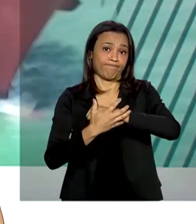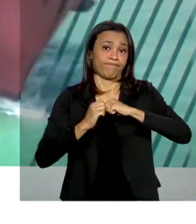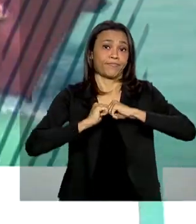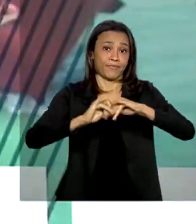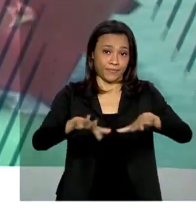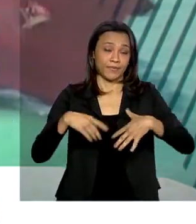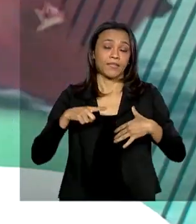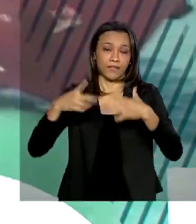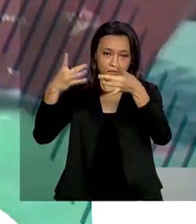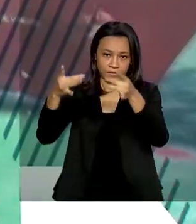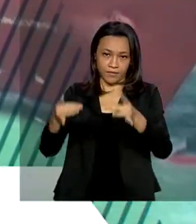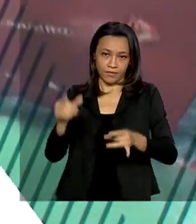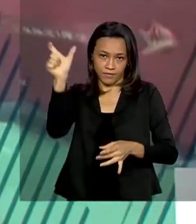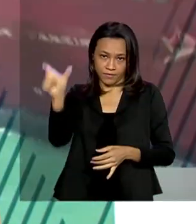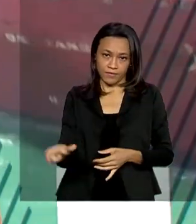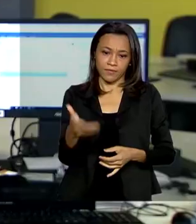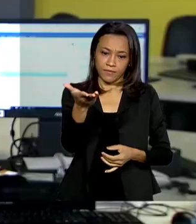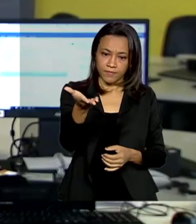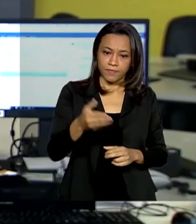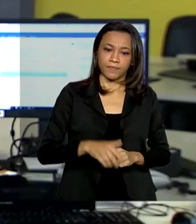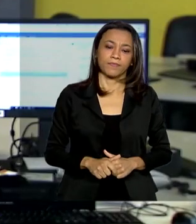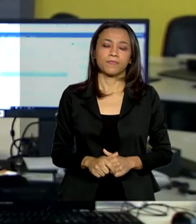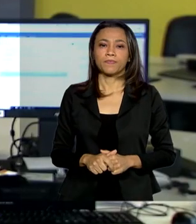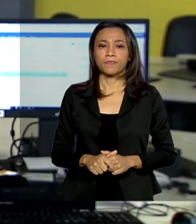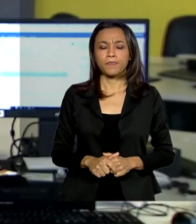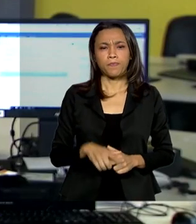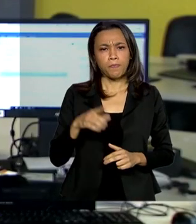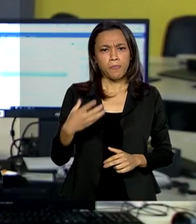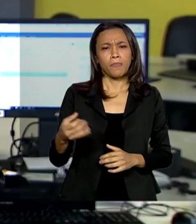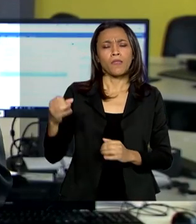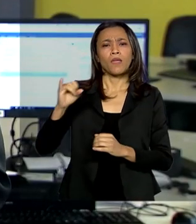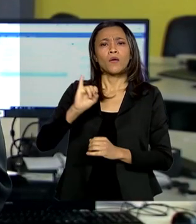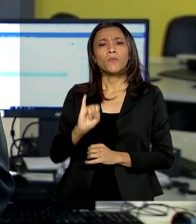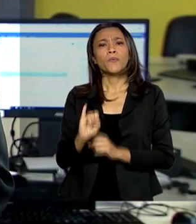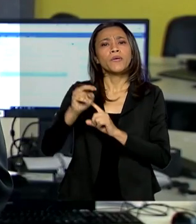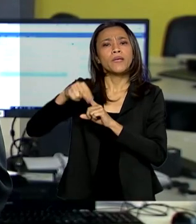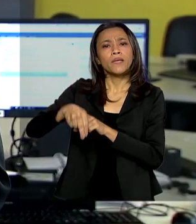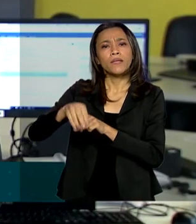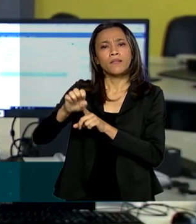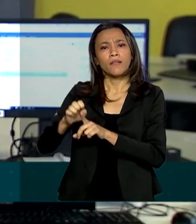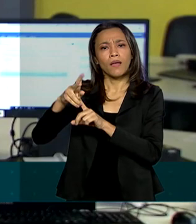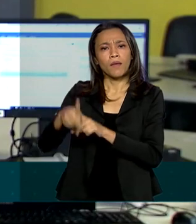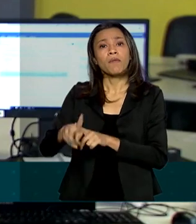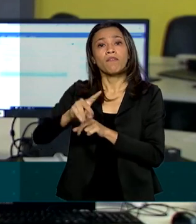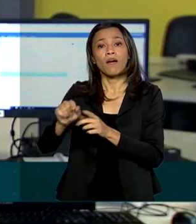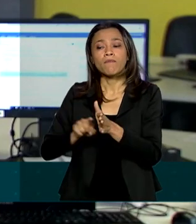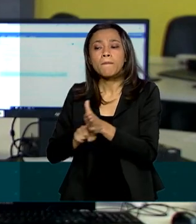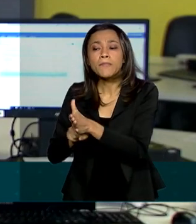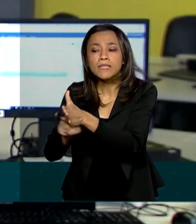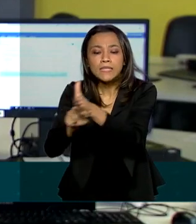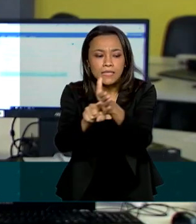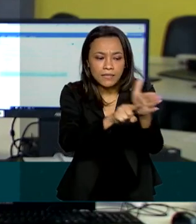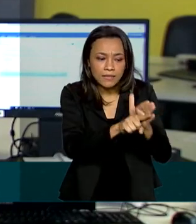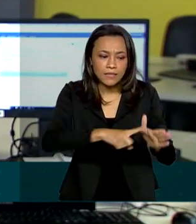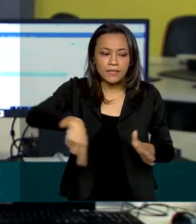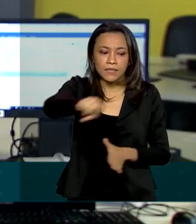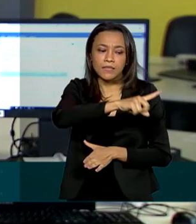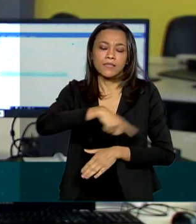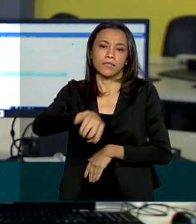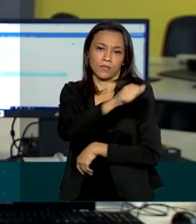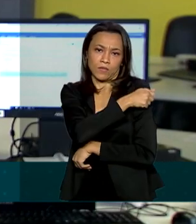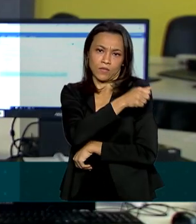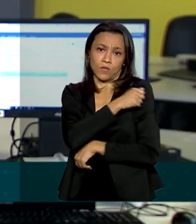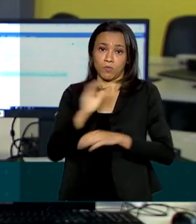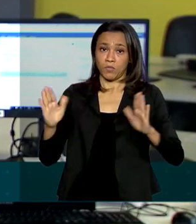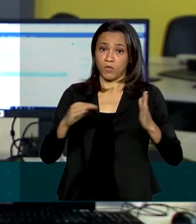de Almeida tem mais informações. O INEP vai fazer uma enquete com os participantes do Enem entre os dias 20 e 30